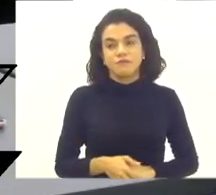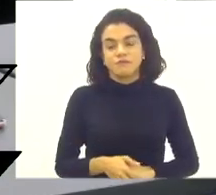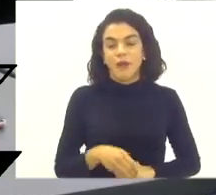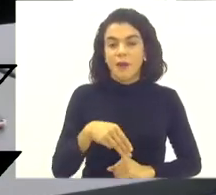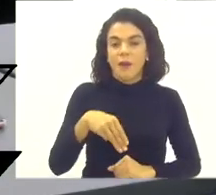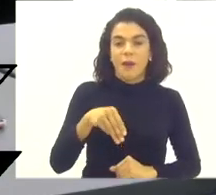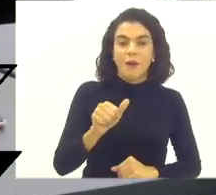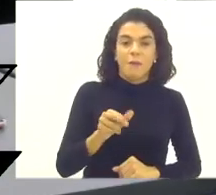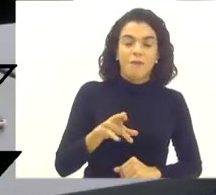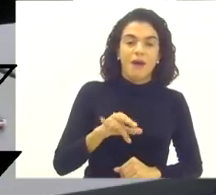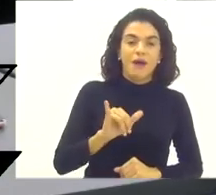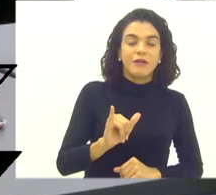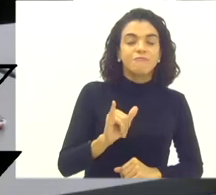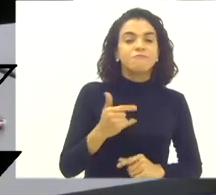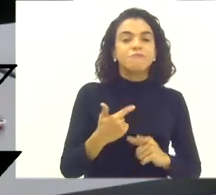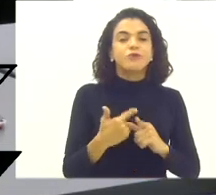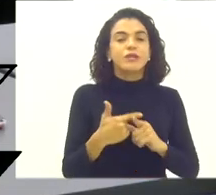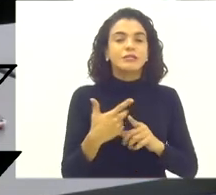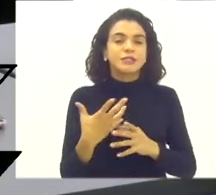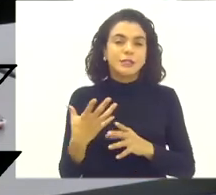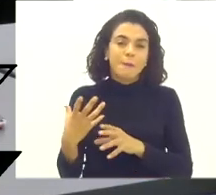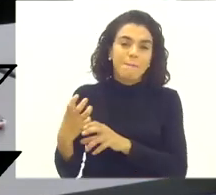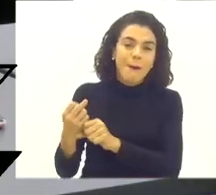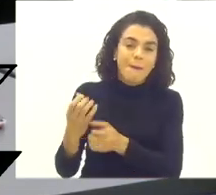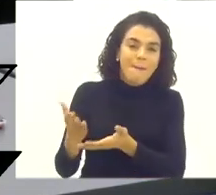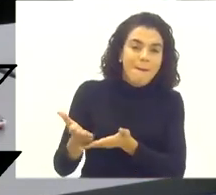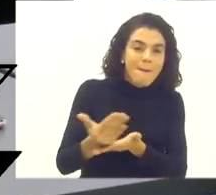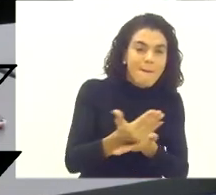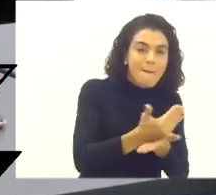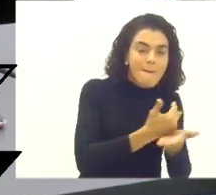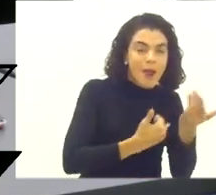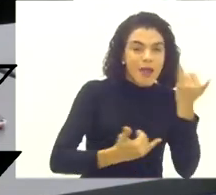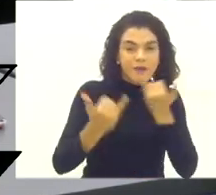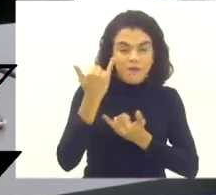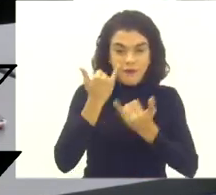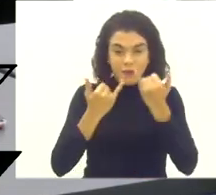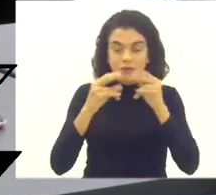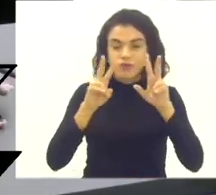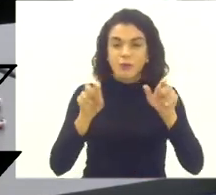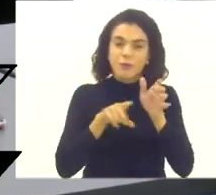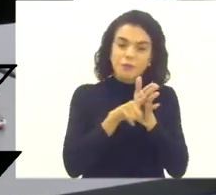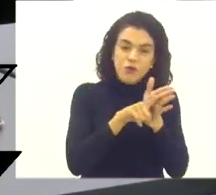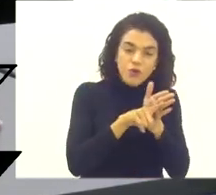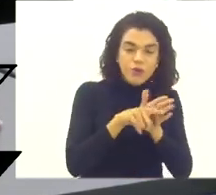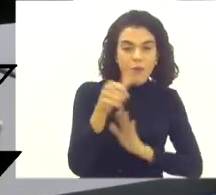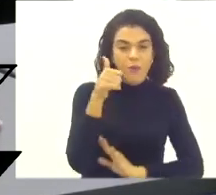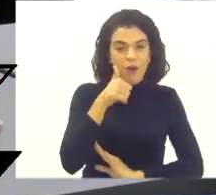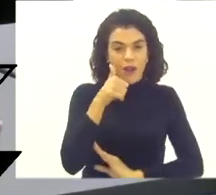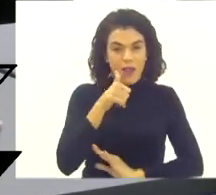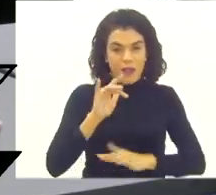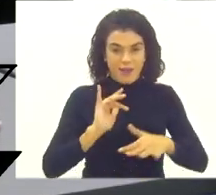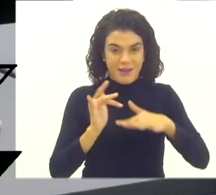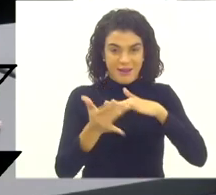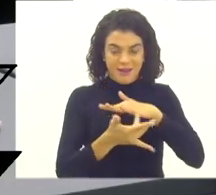Mari porque se a gente pegar dados sobre as busca né do de mulheres na rede vem aumentando